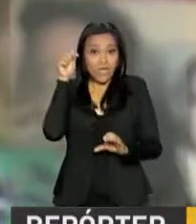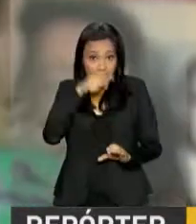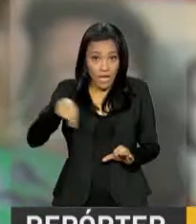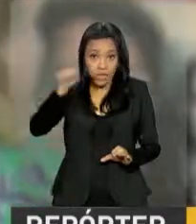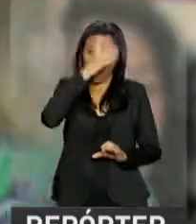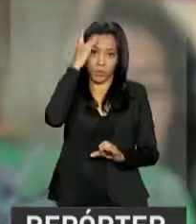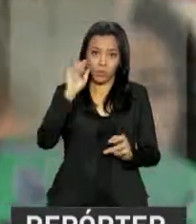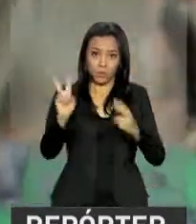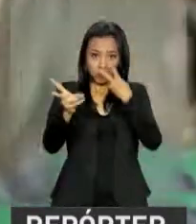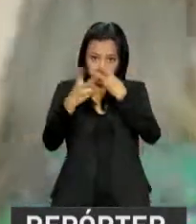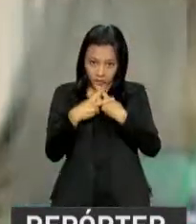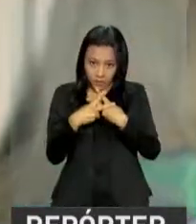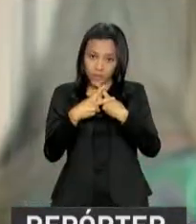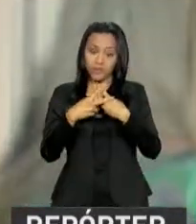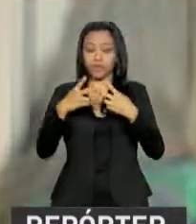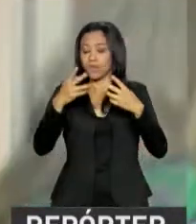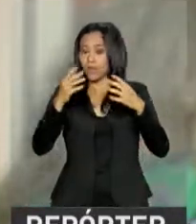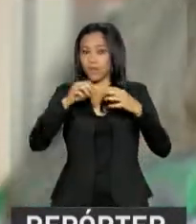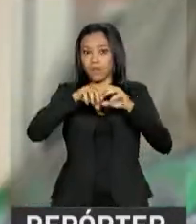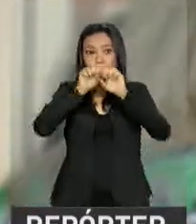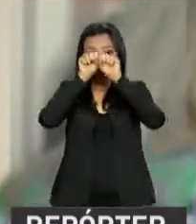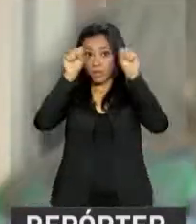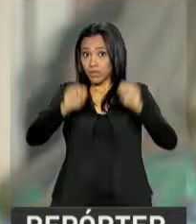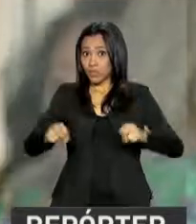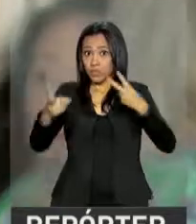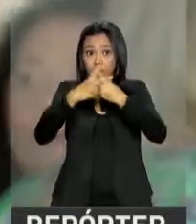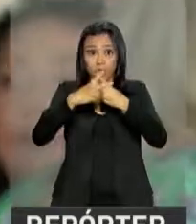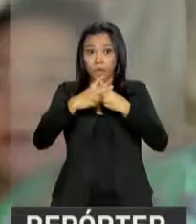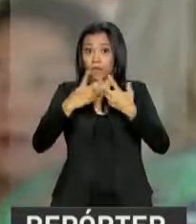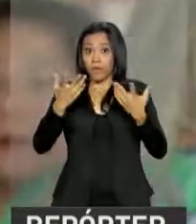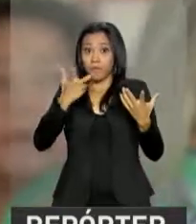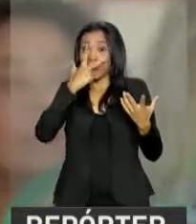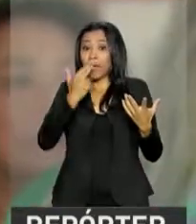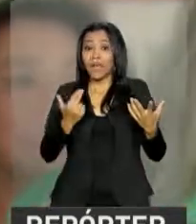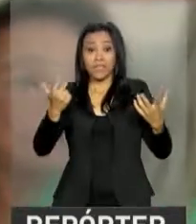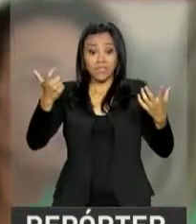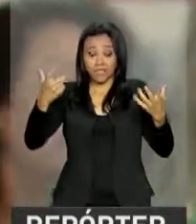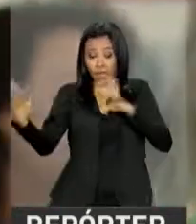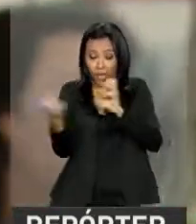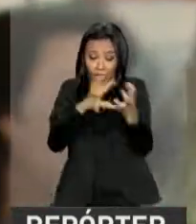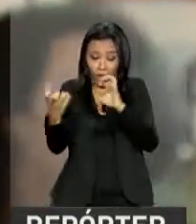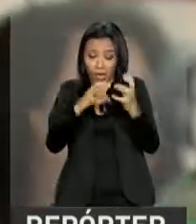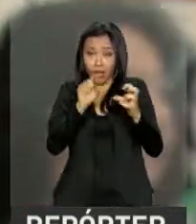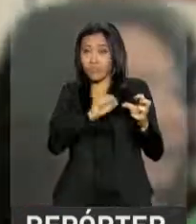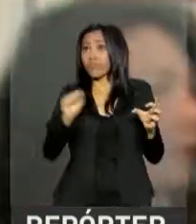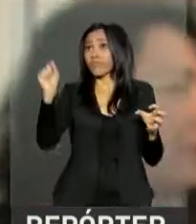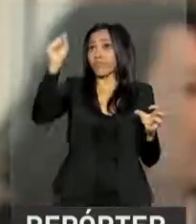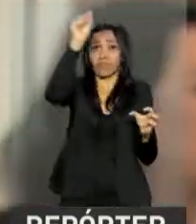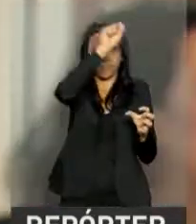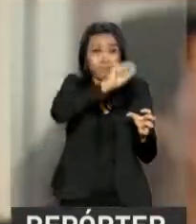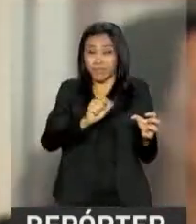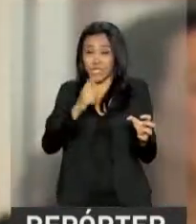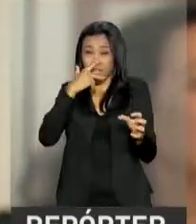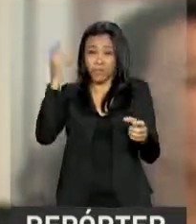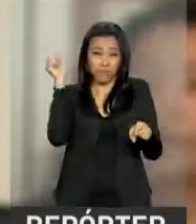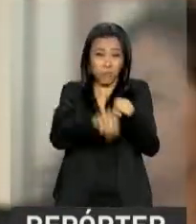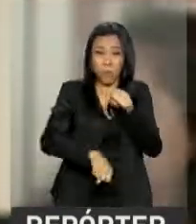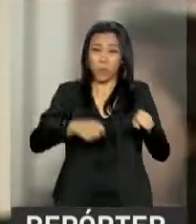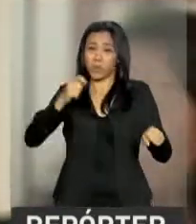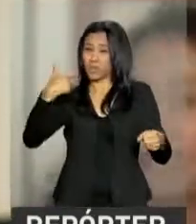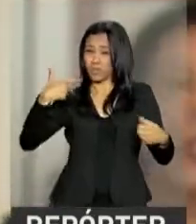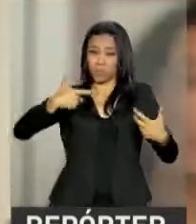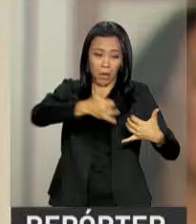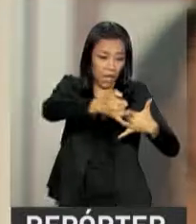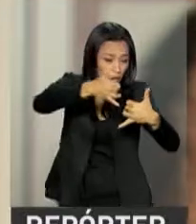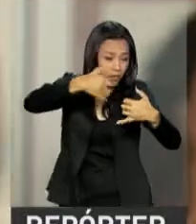transforma os nossos presídios e penitenciárias em arenas de conflito que terminam em massacres.